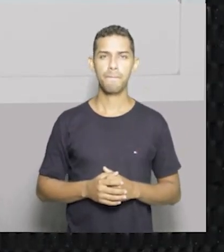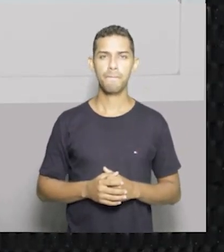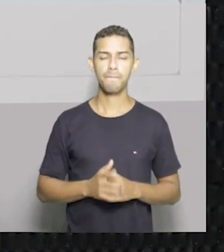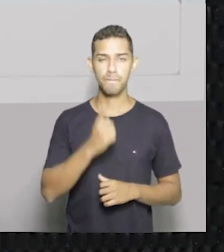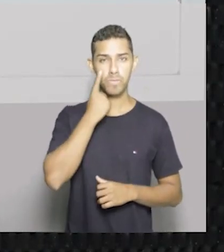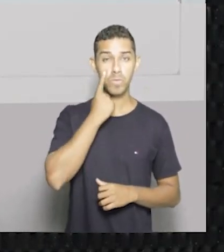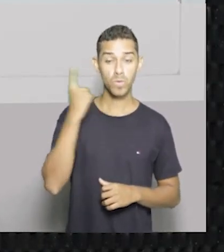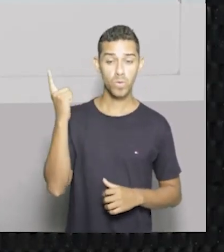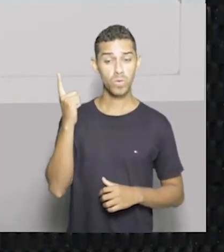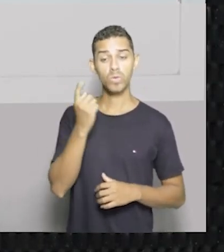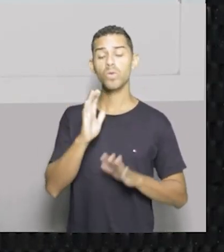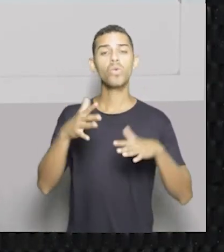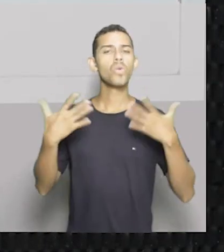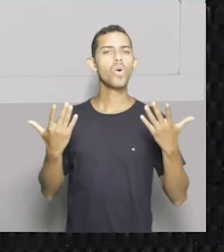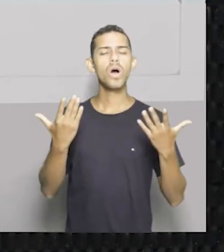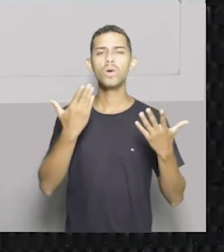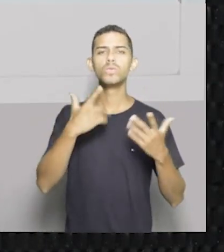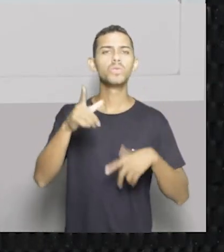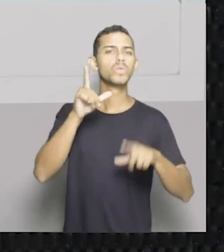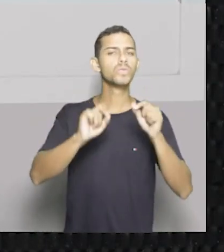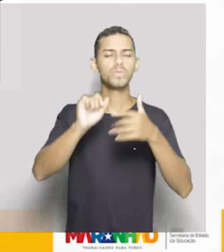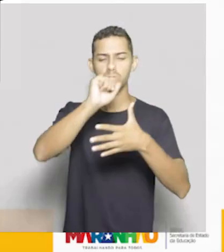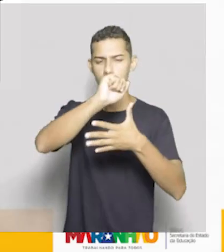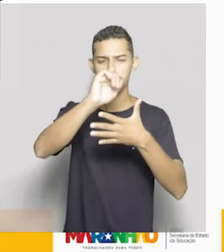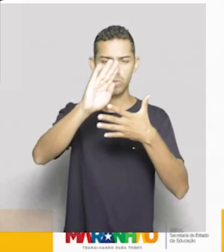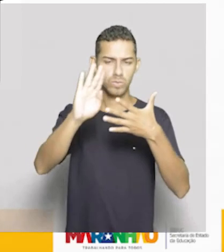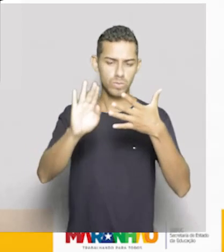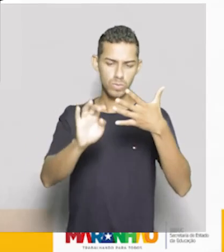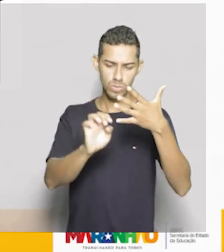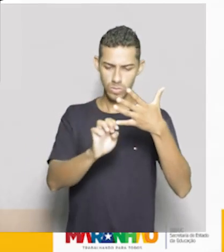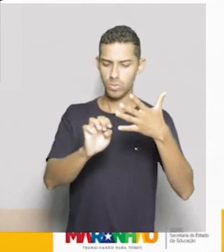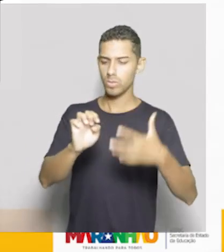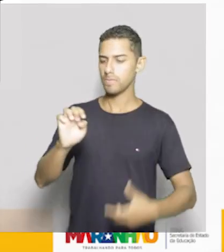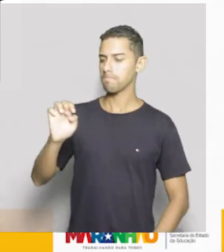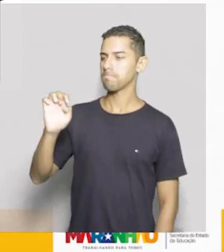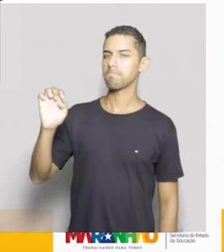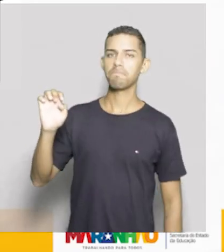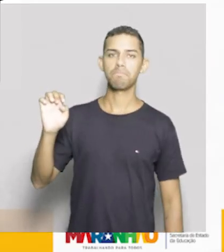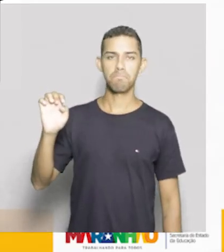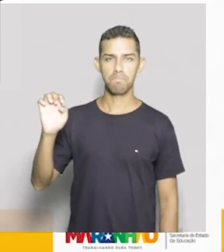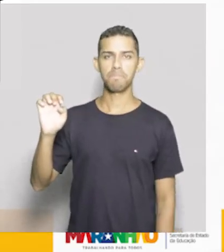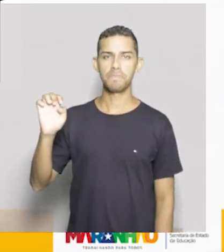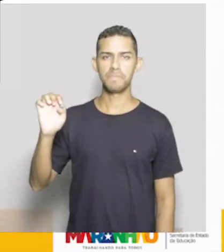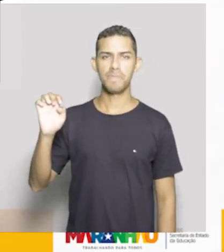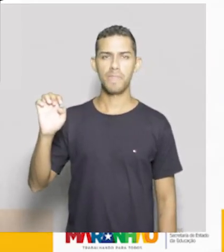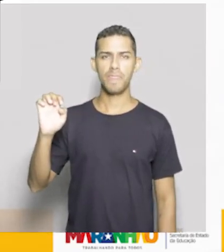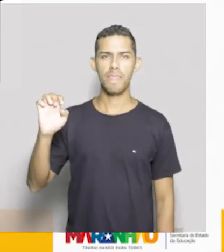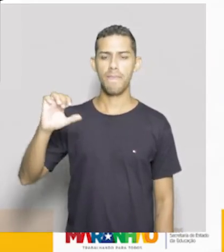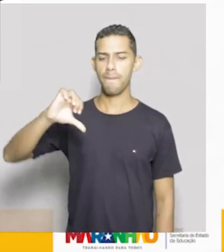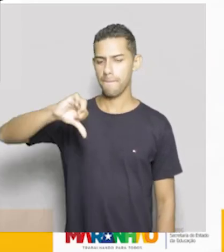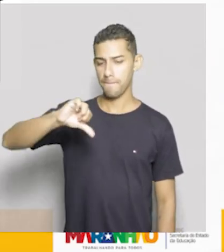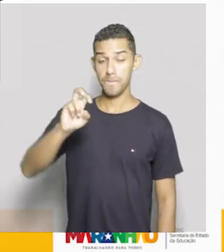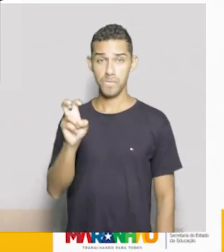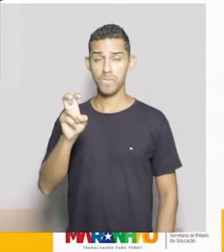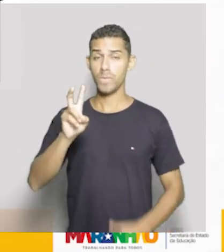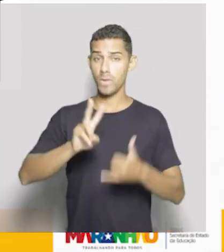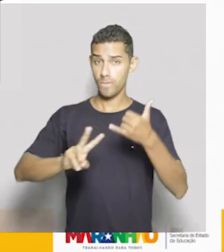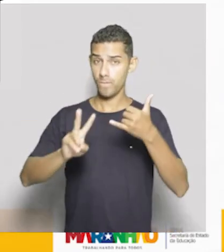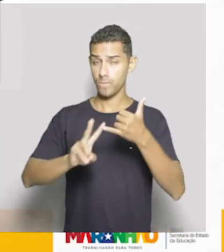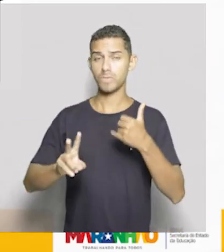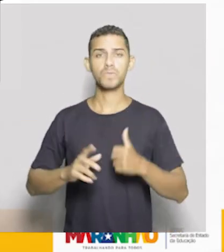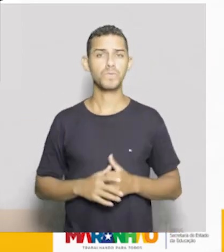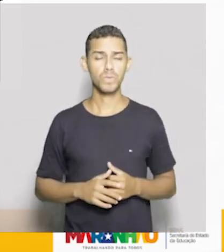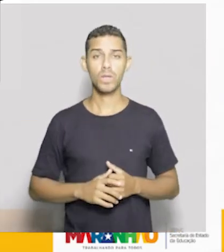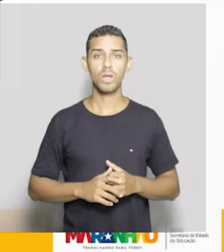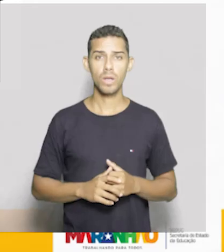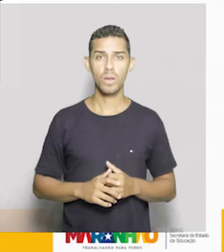para a tela para ver qual é a opção. Opção correta, letra E. Beleza, gente?